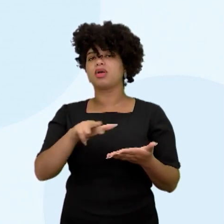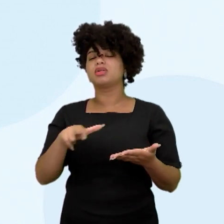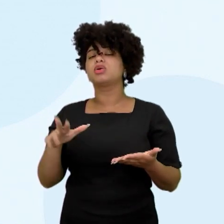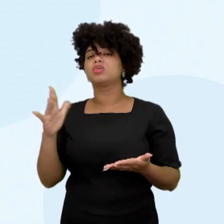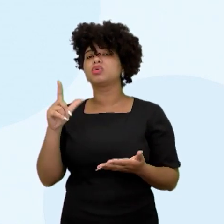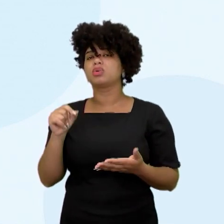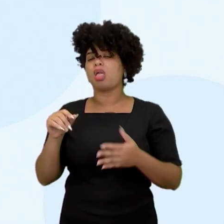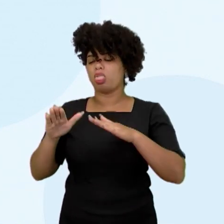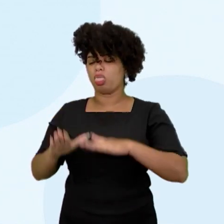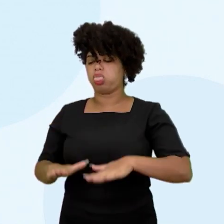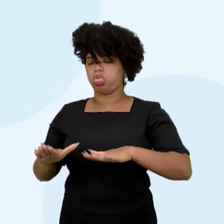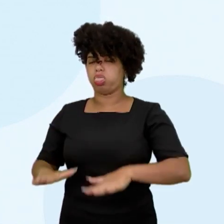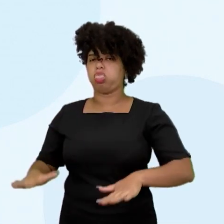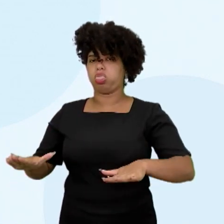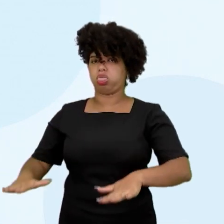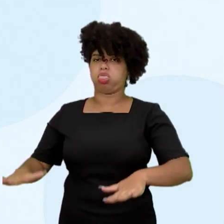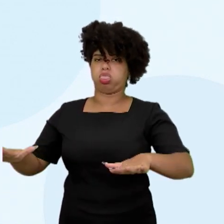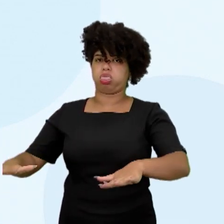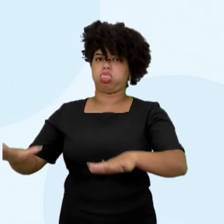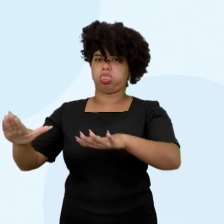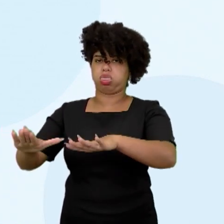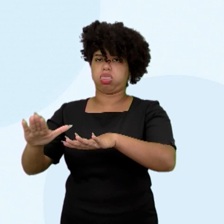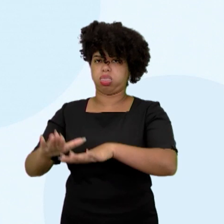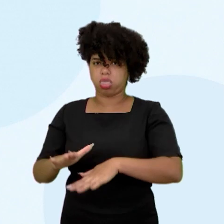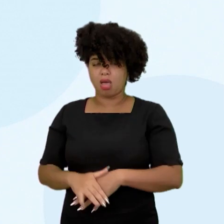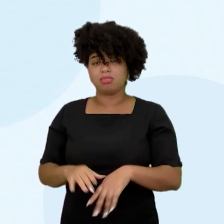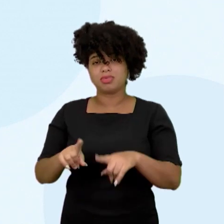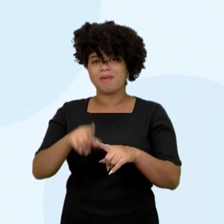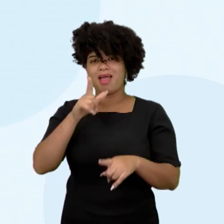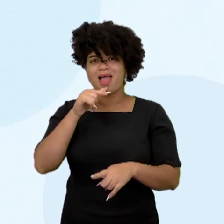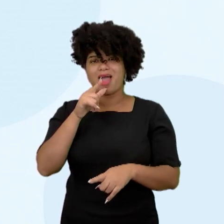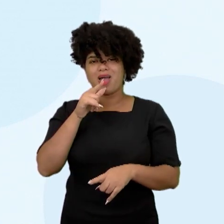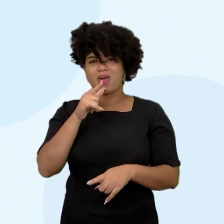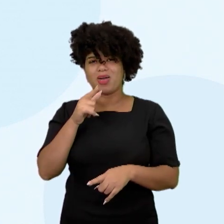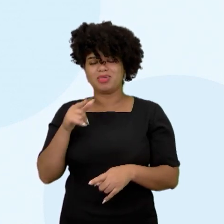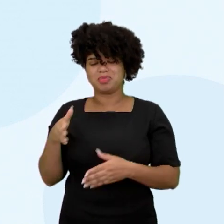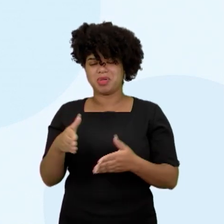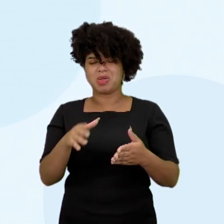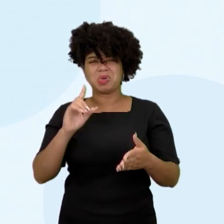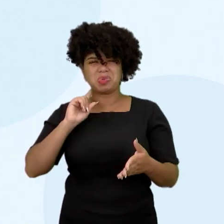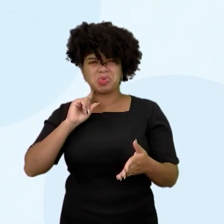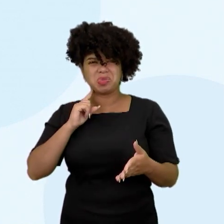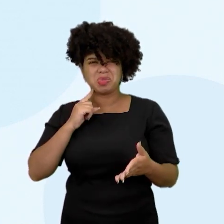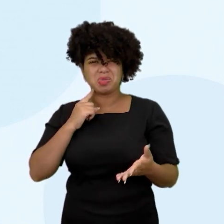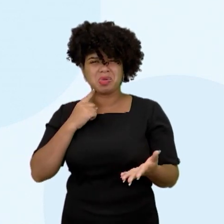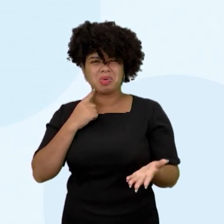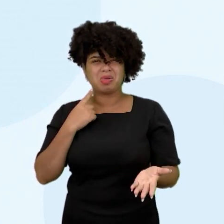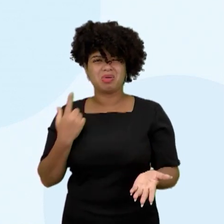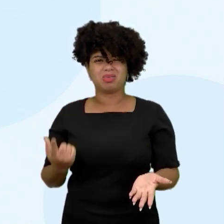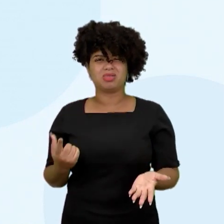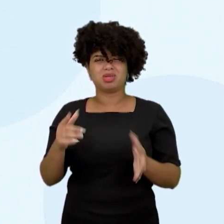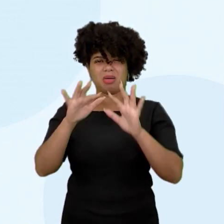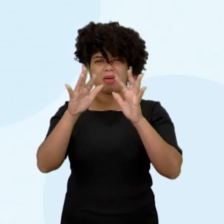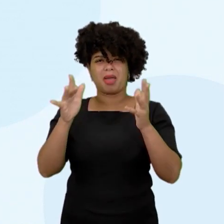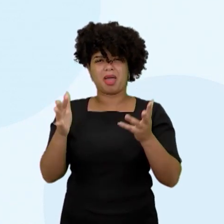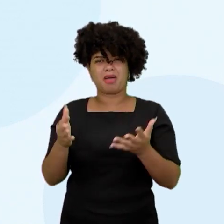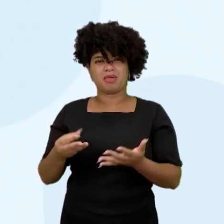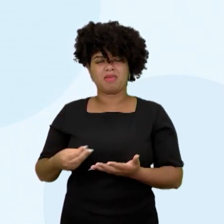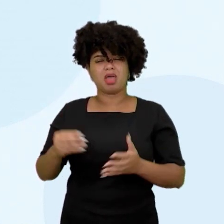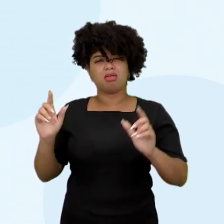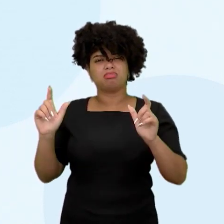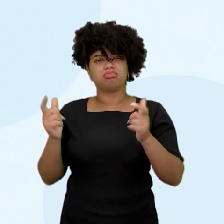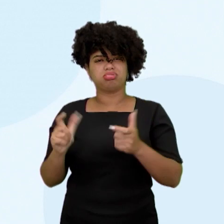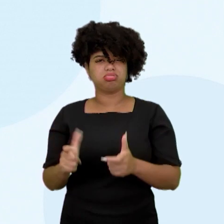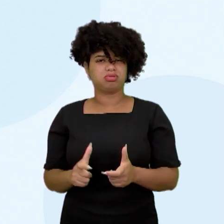degradação do solo e das águas, a redução da biodiversidade e o desmatamento, seguindo uma lógica de